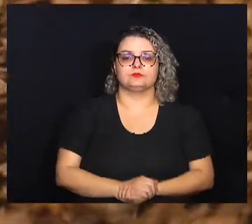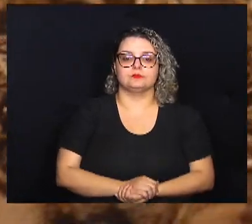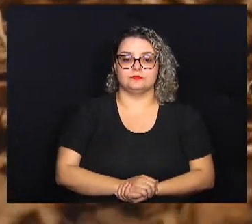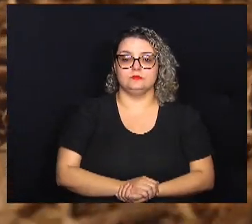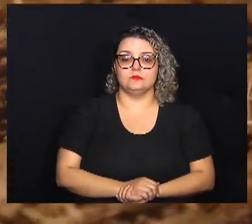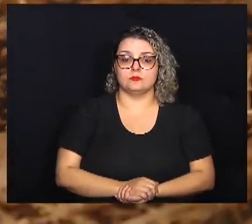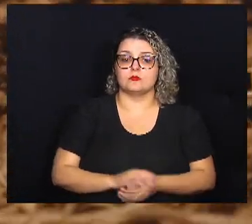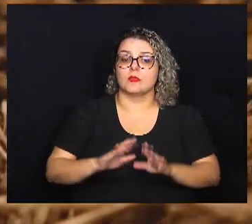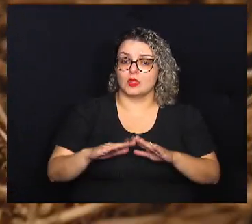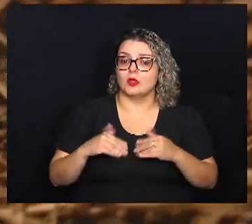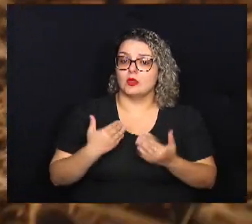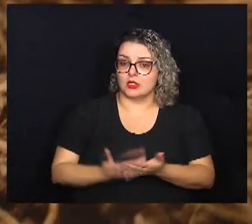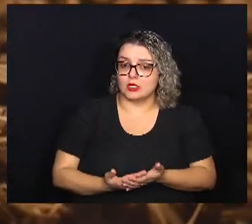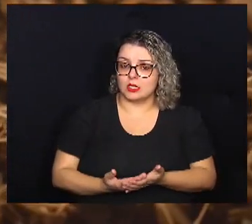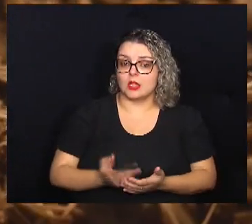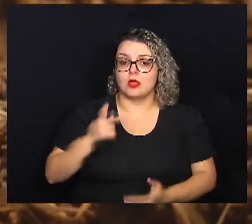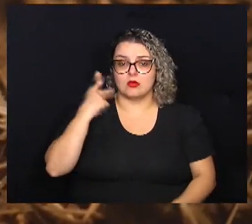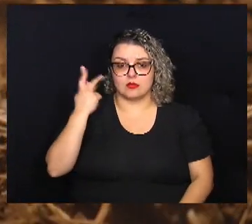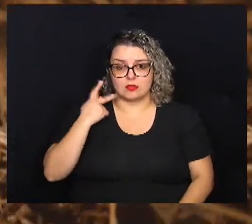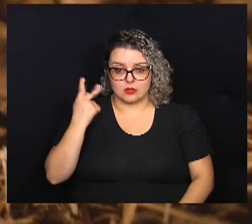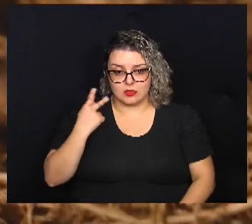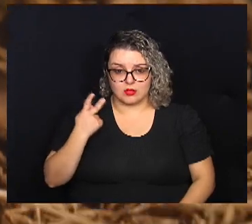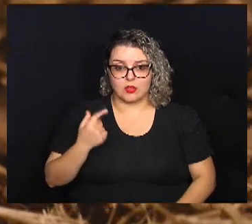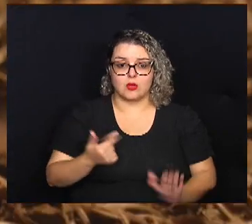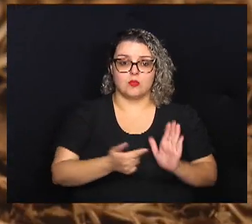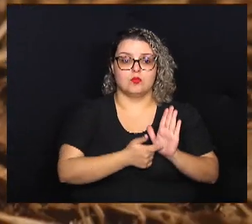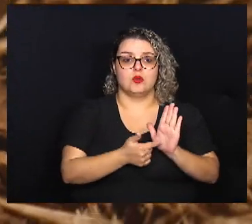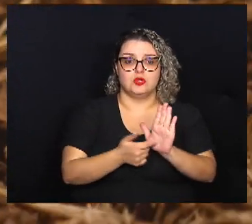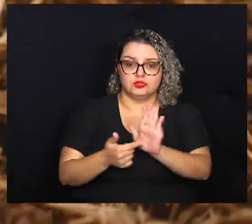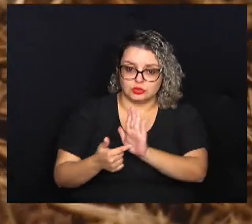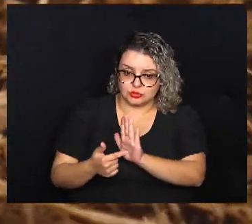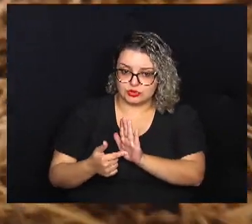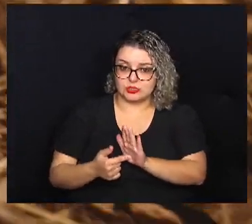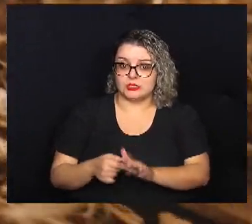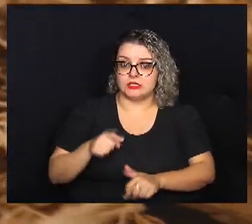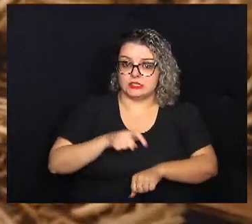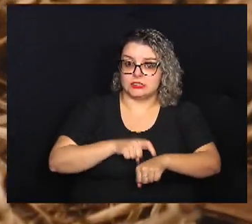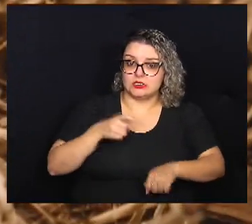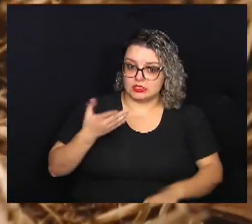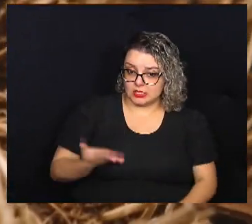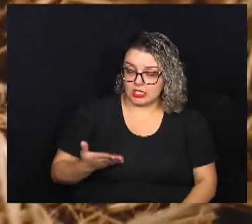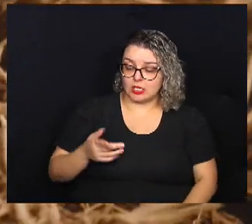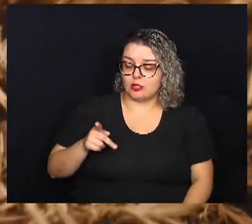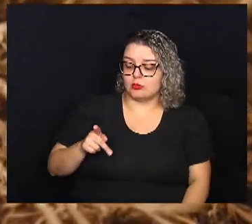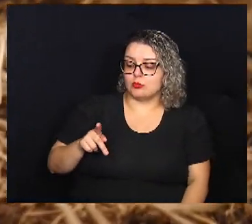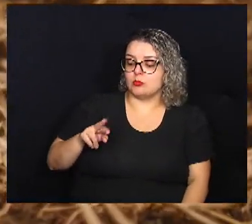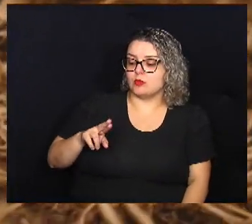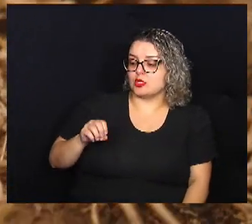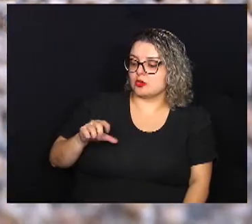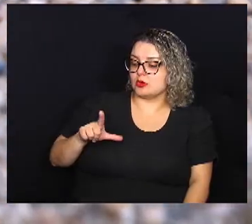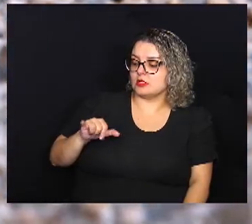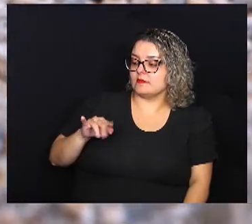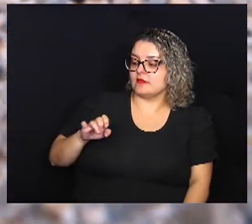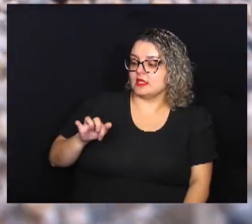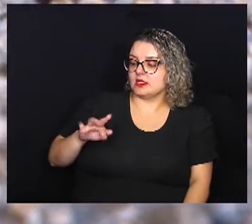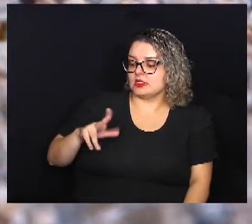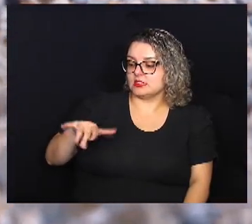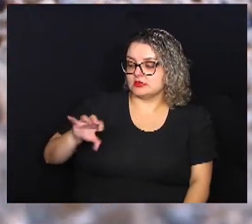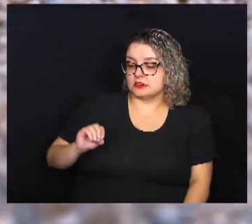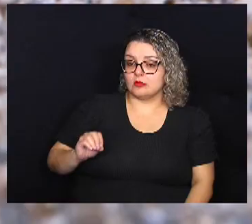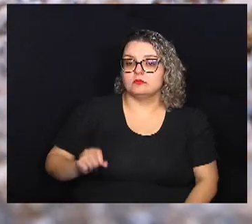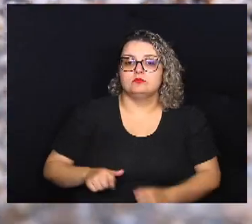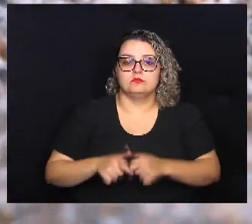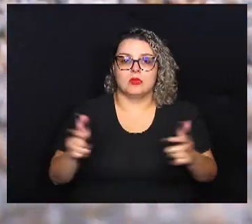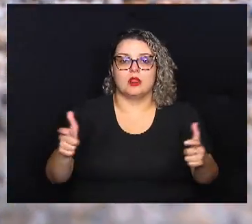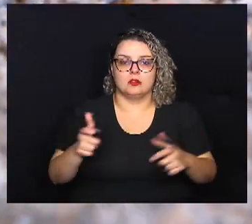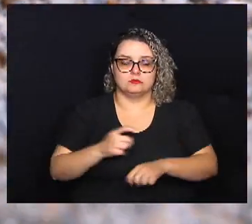No requerimento, a parlamentar ainda apontou que, neste período, a proliferação do animal é maior. Além disso,